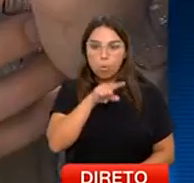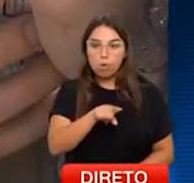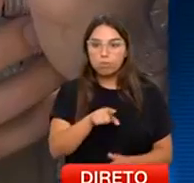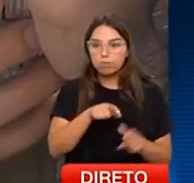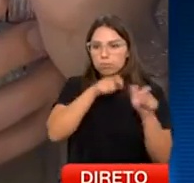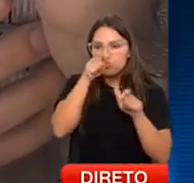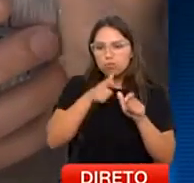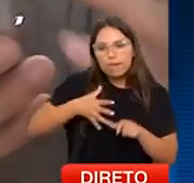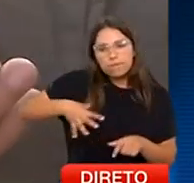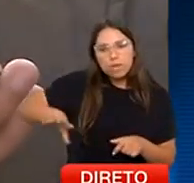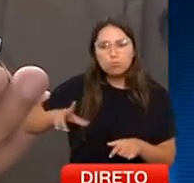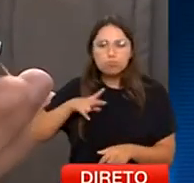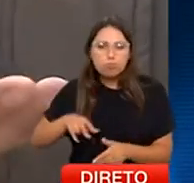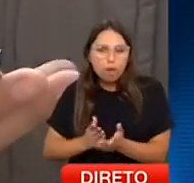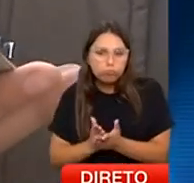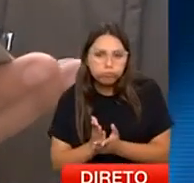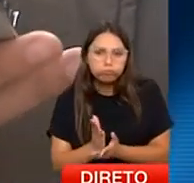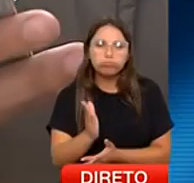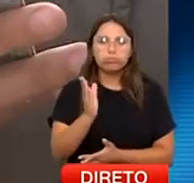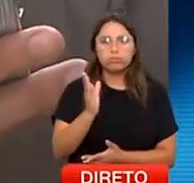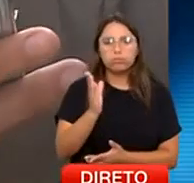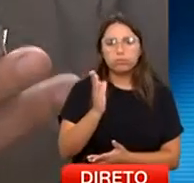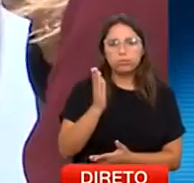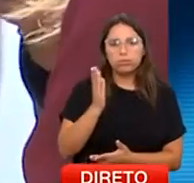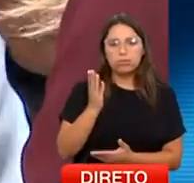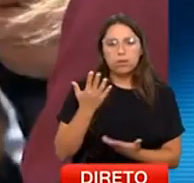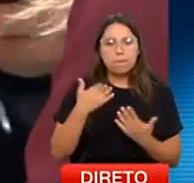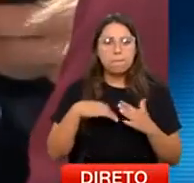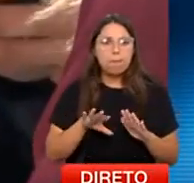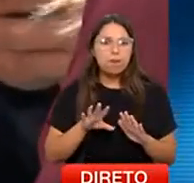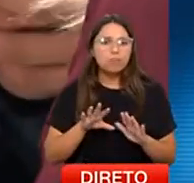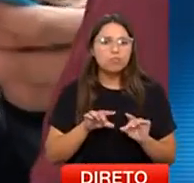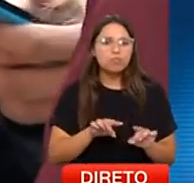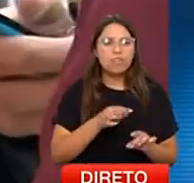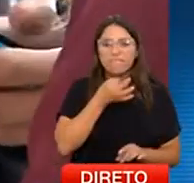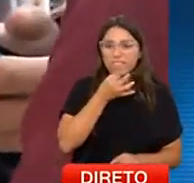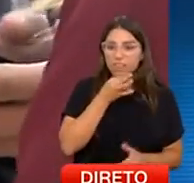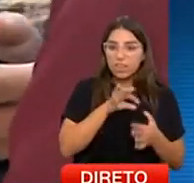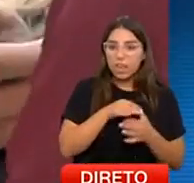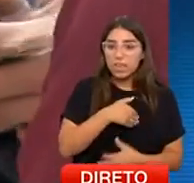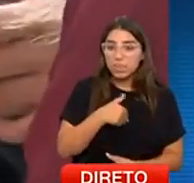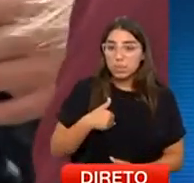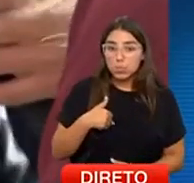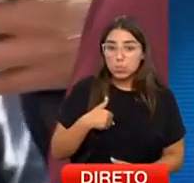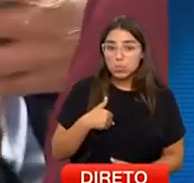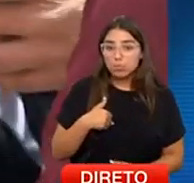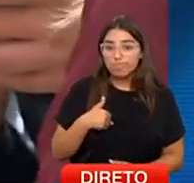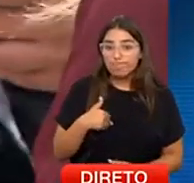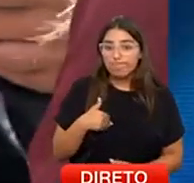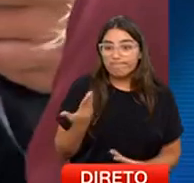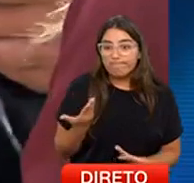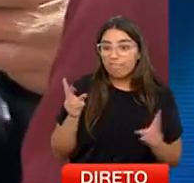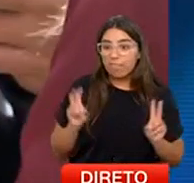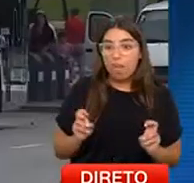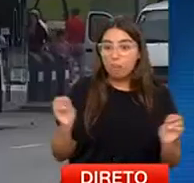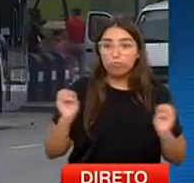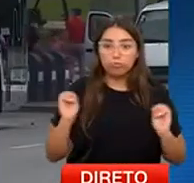pessoas continuarem se desenvolverem cá promover a natalidade mas nós ouvimos muito pouco falar de questões de saúde e de bem-estar que são absolutamente importantes